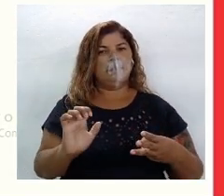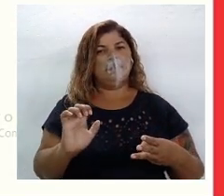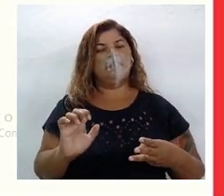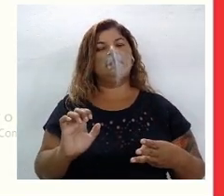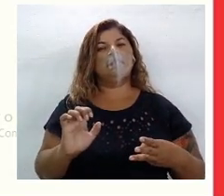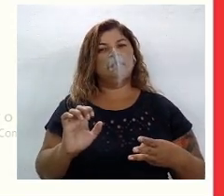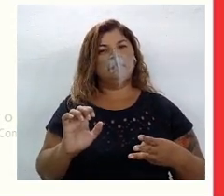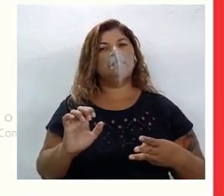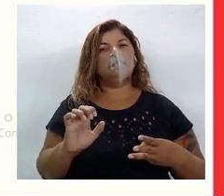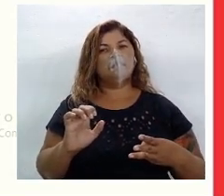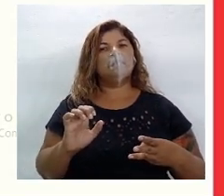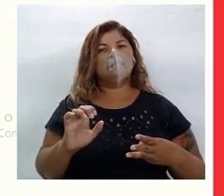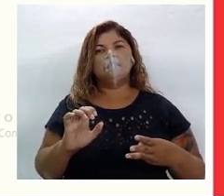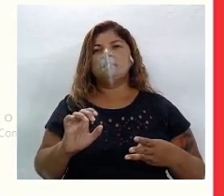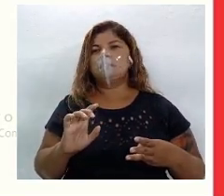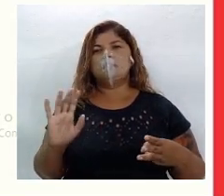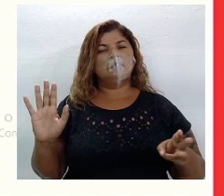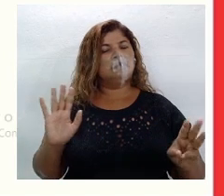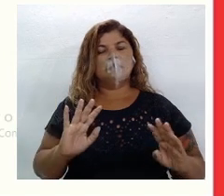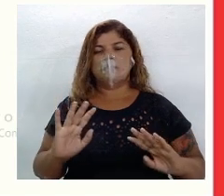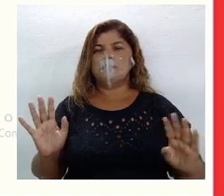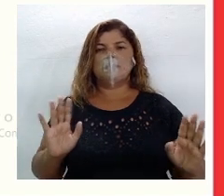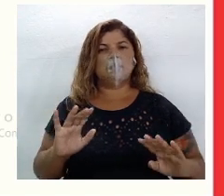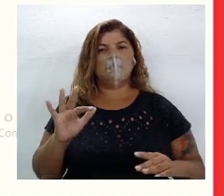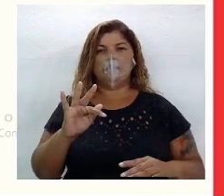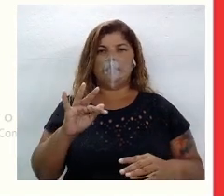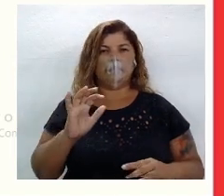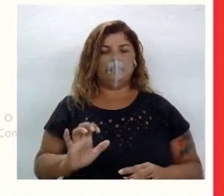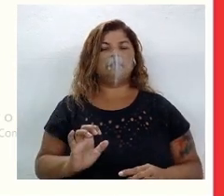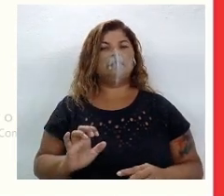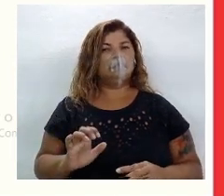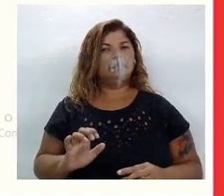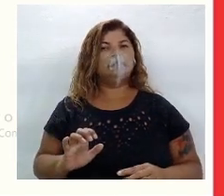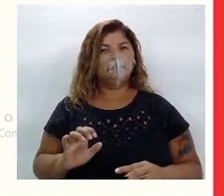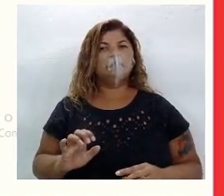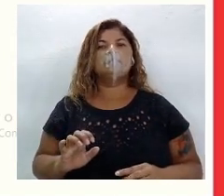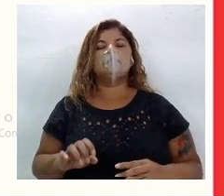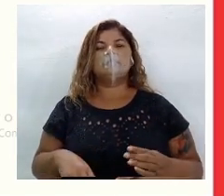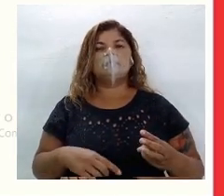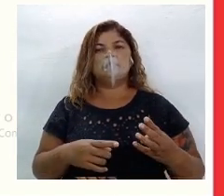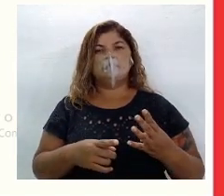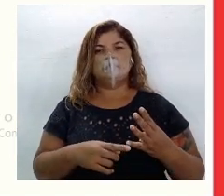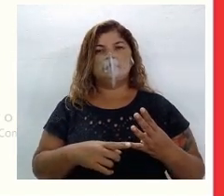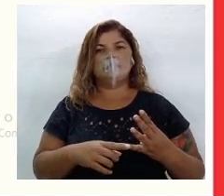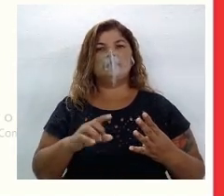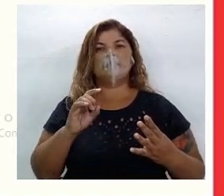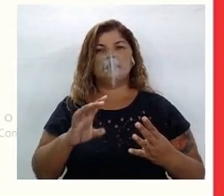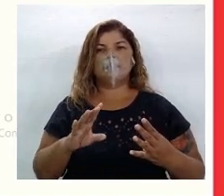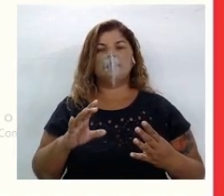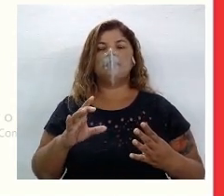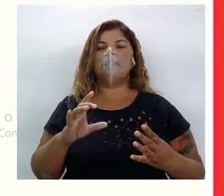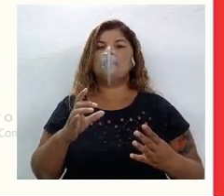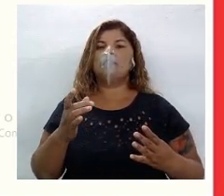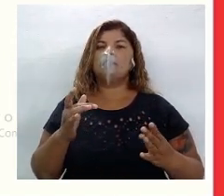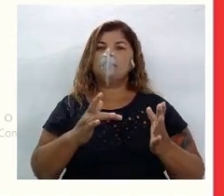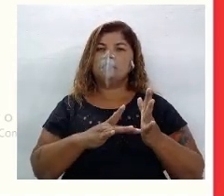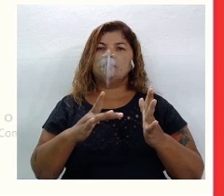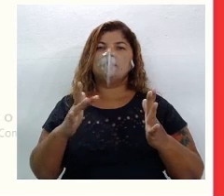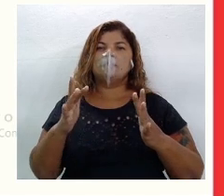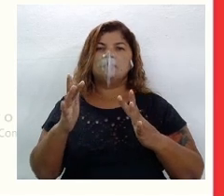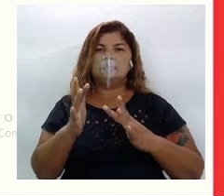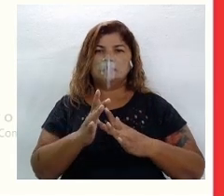A justificação é alcançada por meio da fé. 4, somente Cristo, ou então